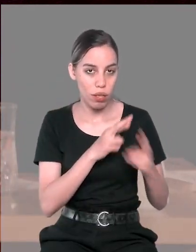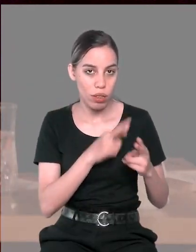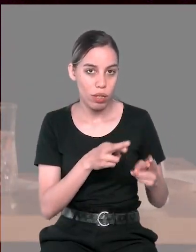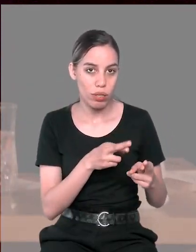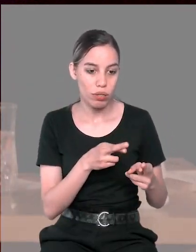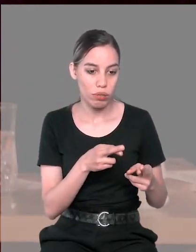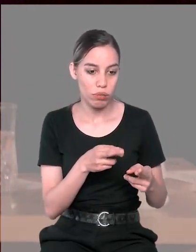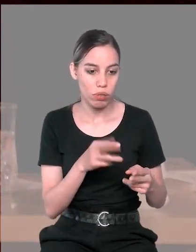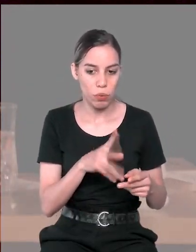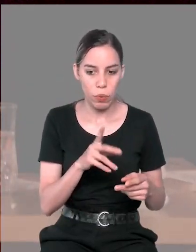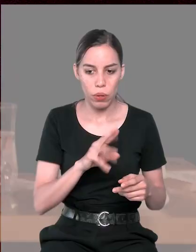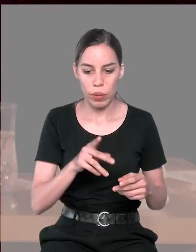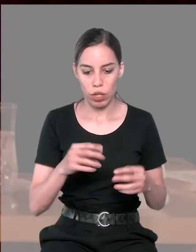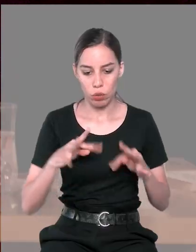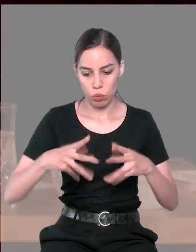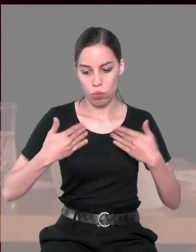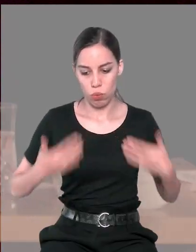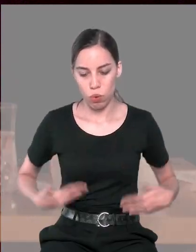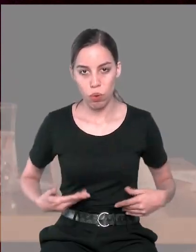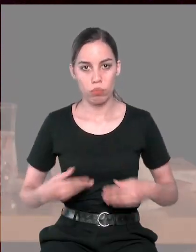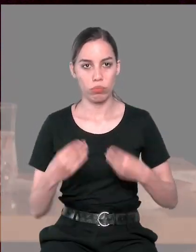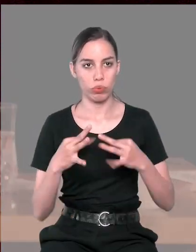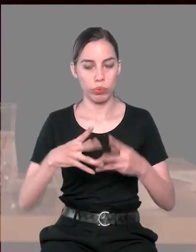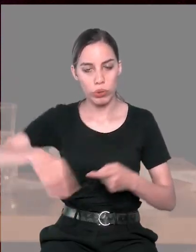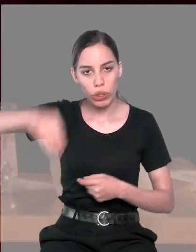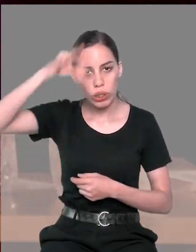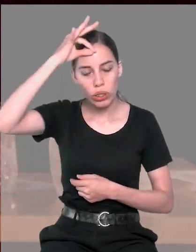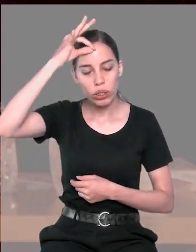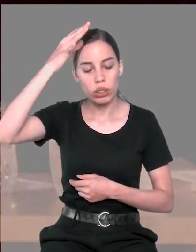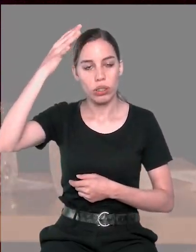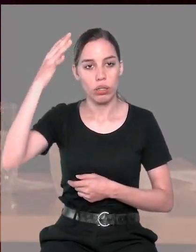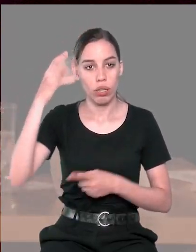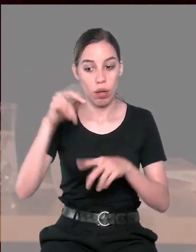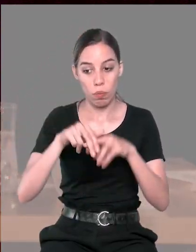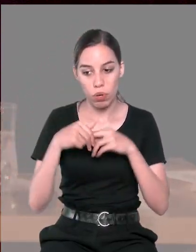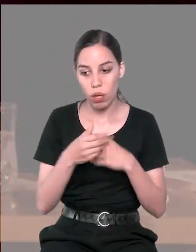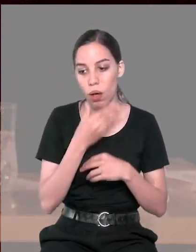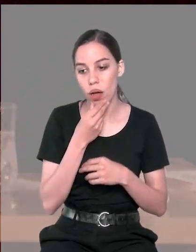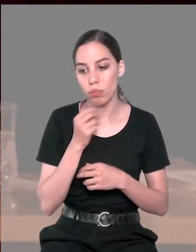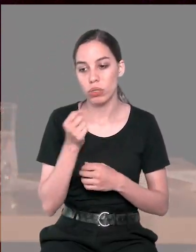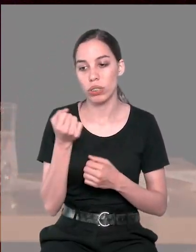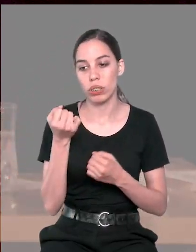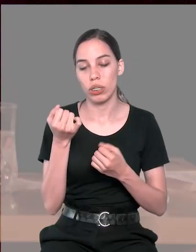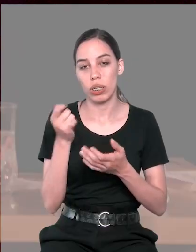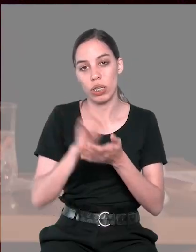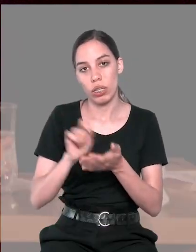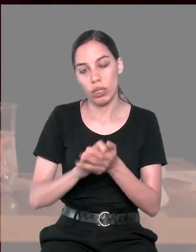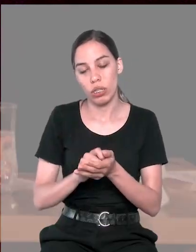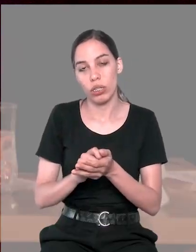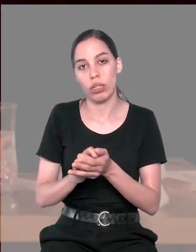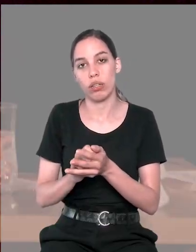seja todo corpo, nem tudo espírito, nem todo mundo, em que você crie realmente formas, por isso que ele escreve 100, né? Em que você